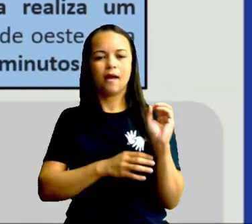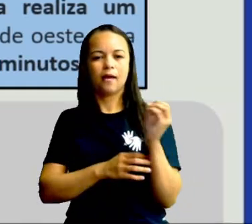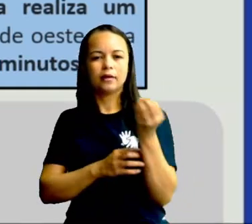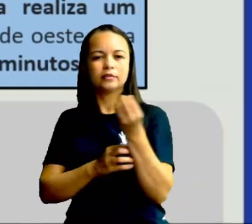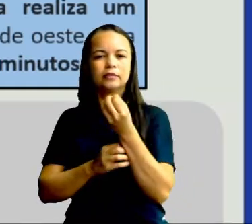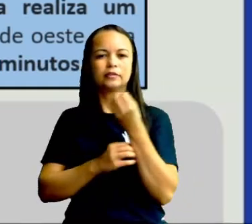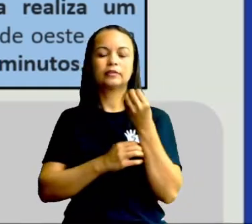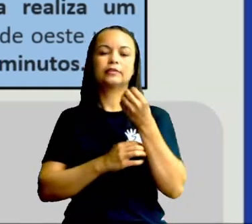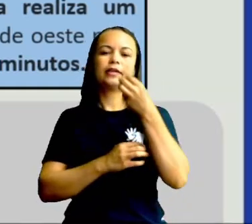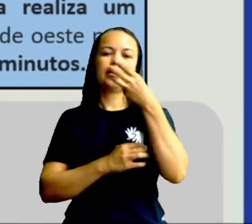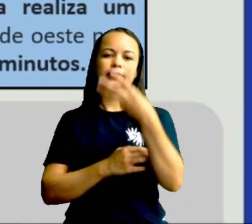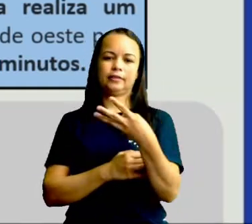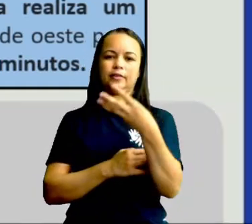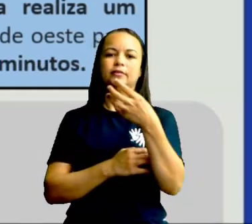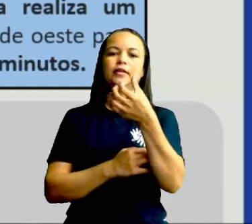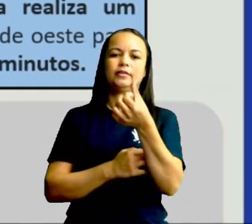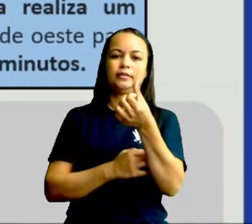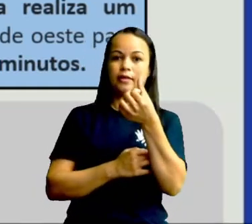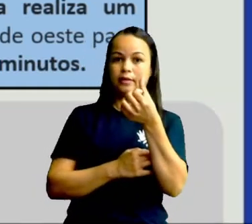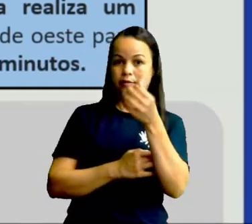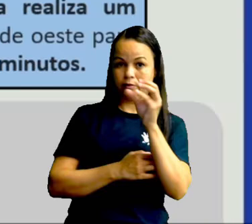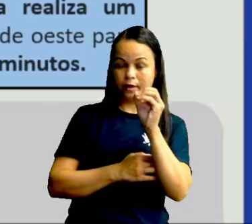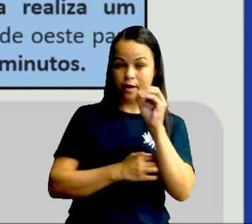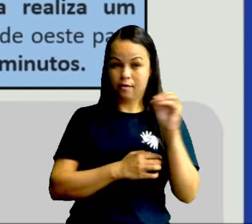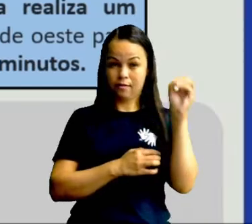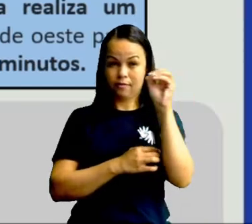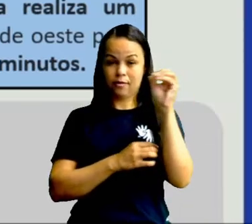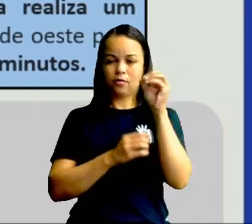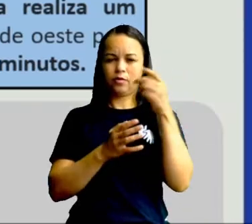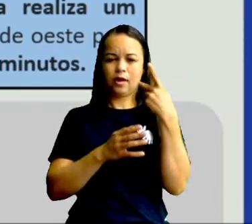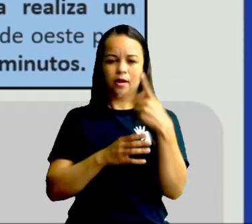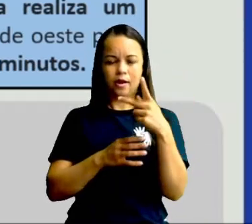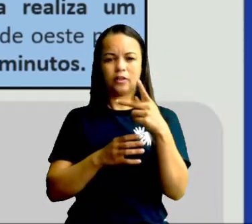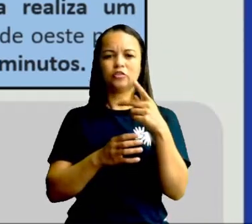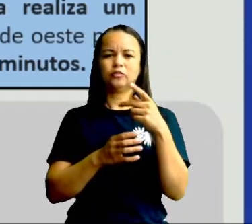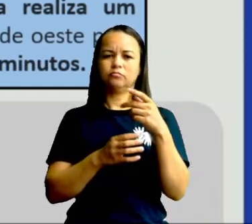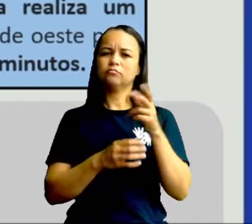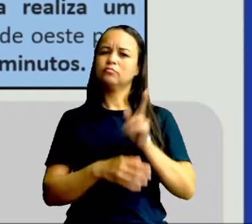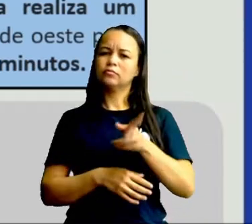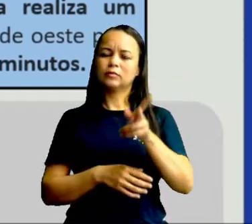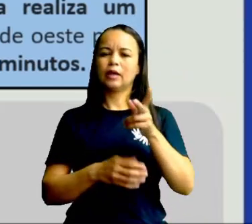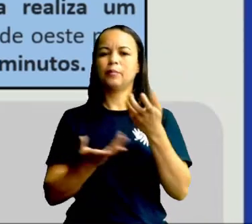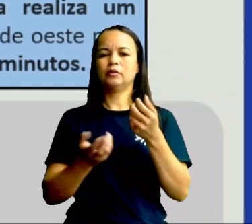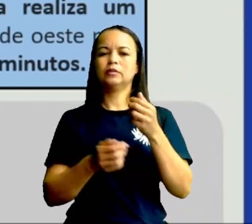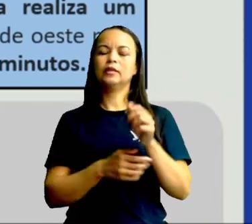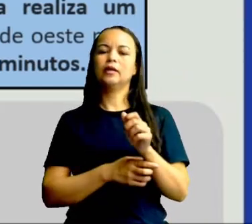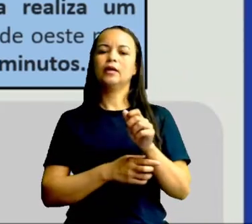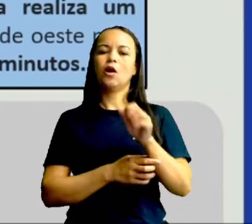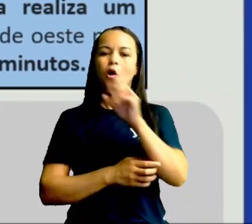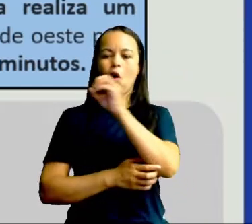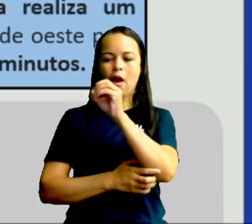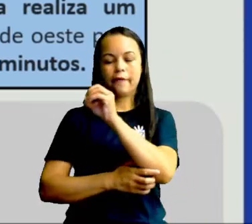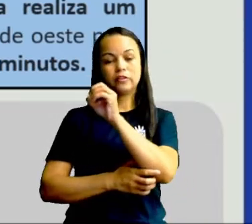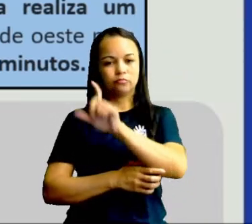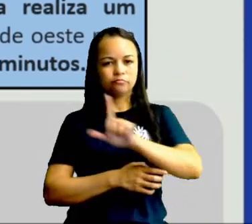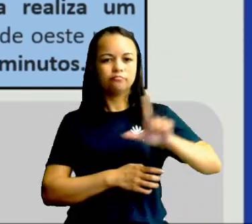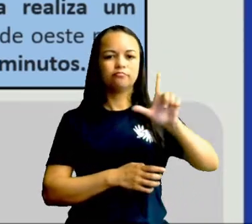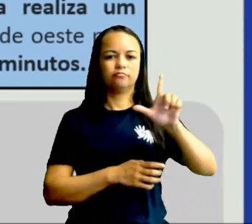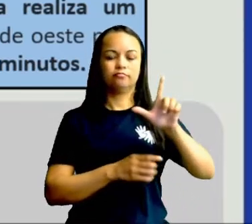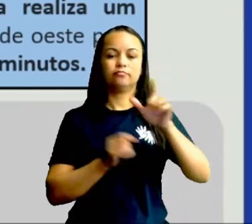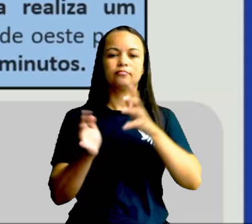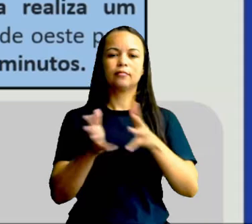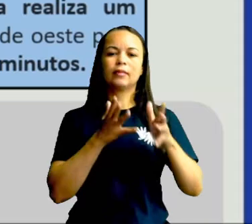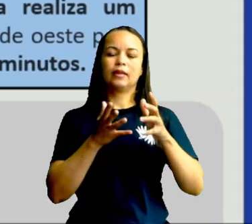realiza um movimento de 360 graus. Esse fenômeno é realizado de oeste para leste e seu tempo